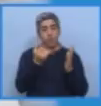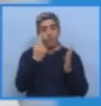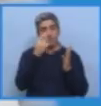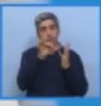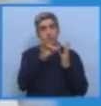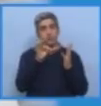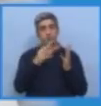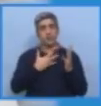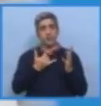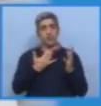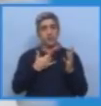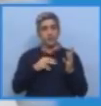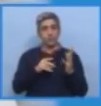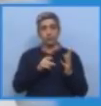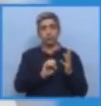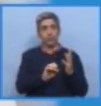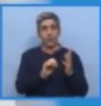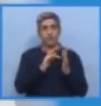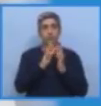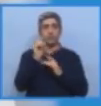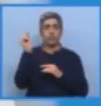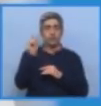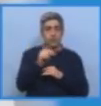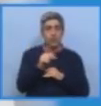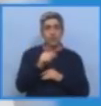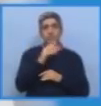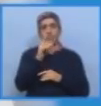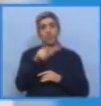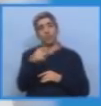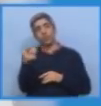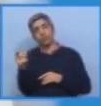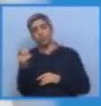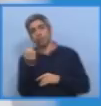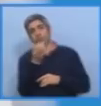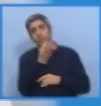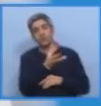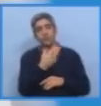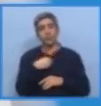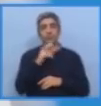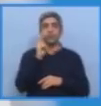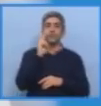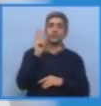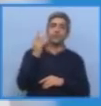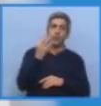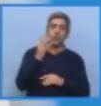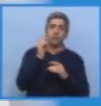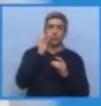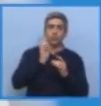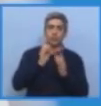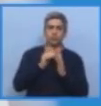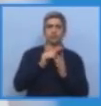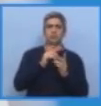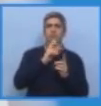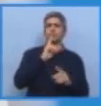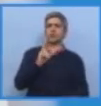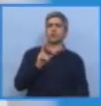Dídimo, não estava com eles quando veio Jesus. Disseram-lhe os outros discípulos: "Vimos o Senhor." Mas ele